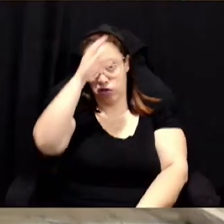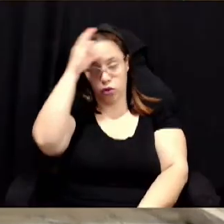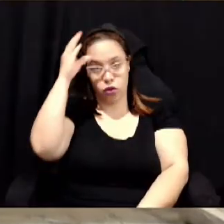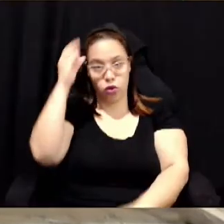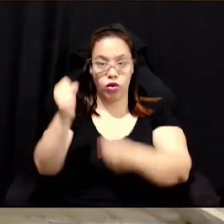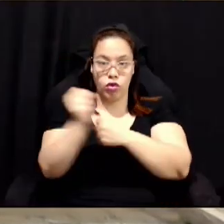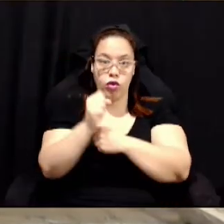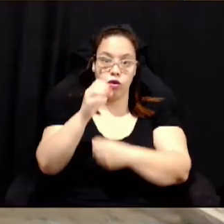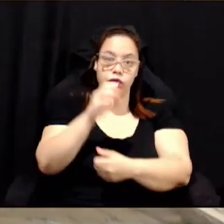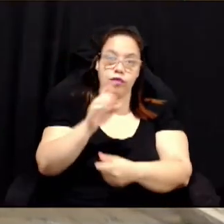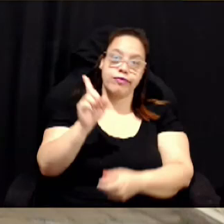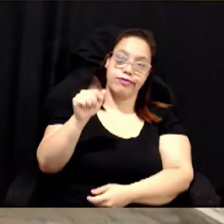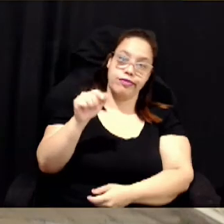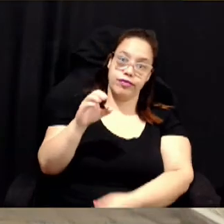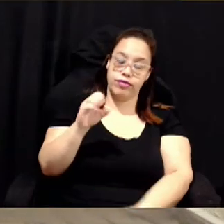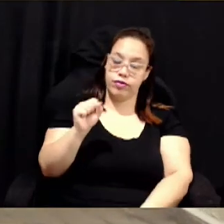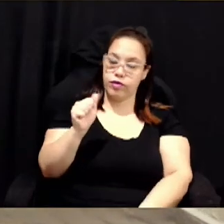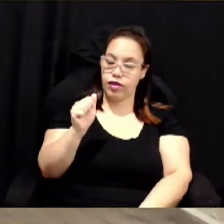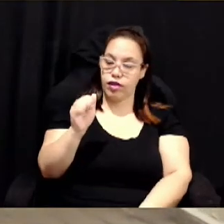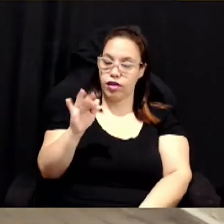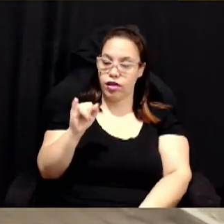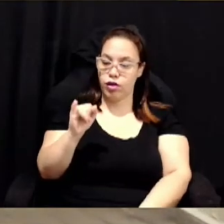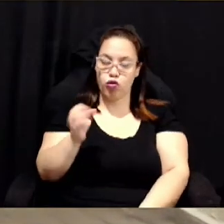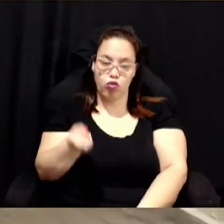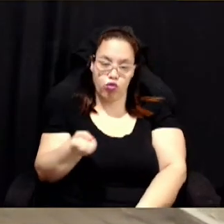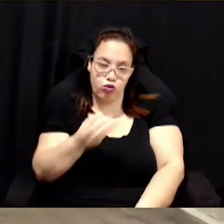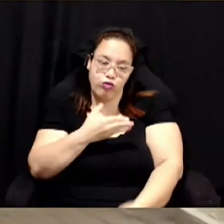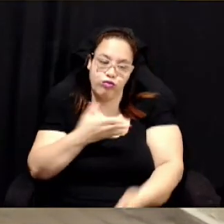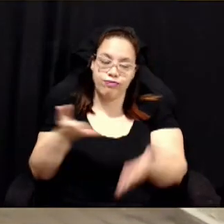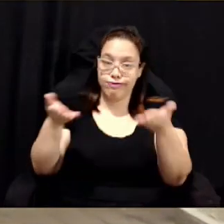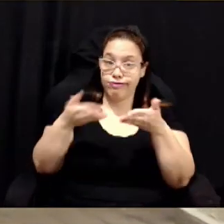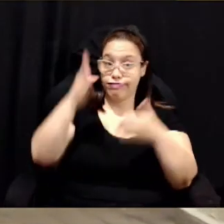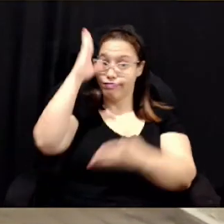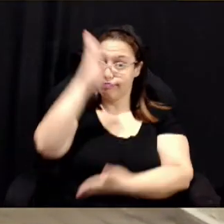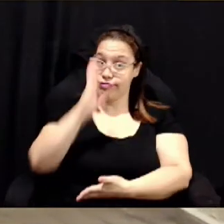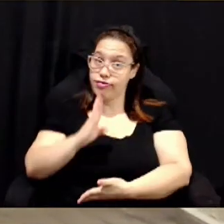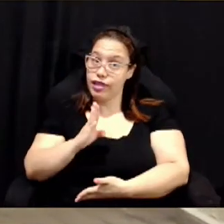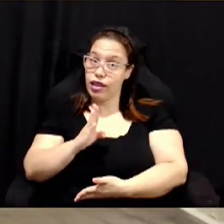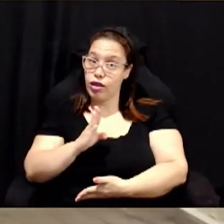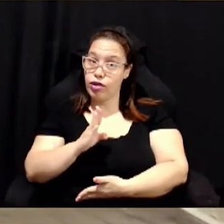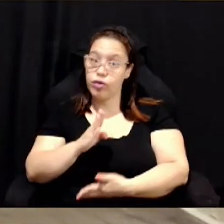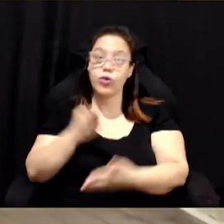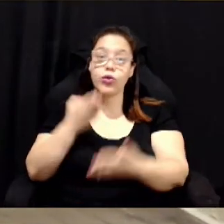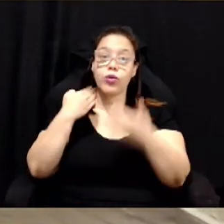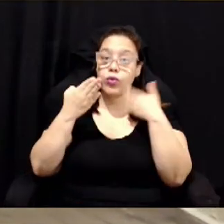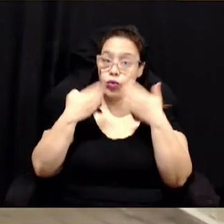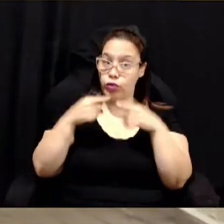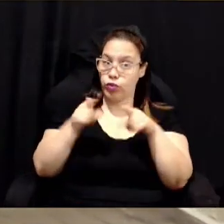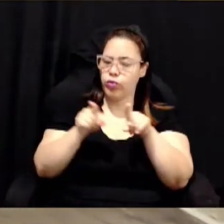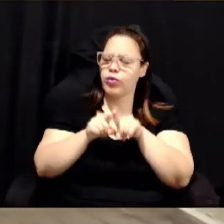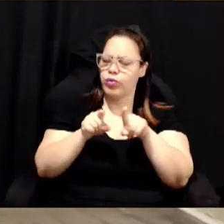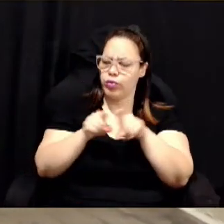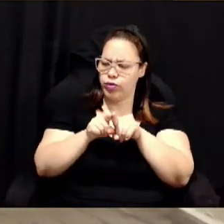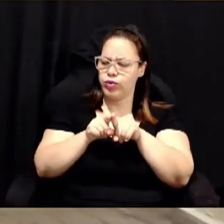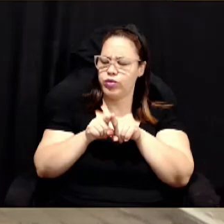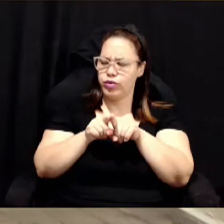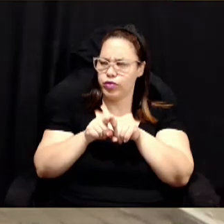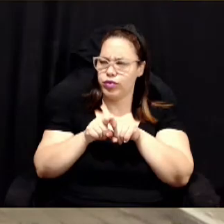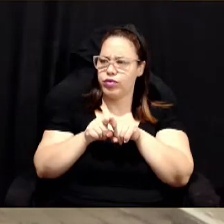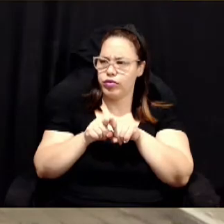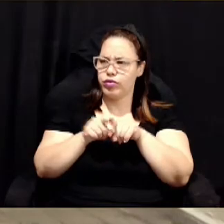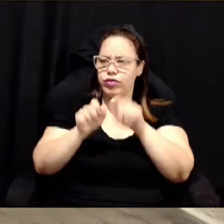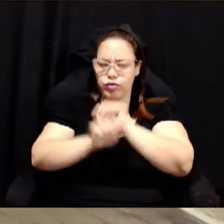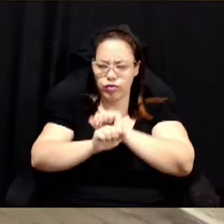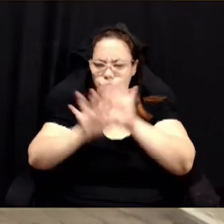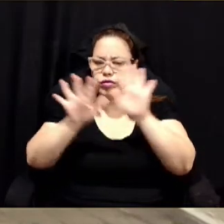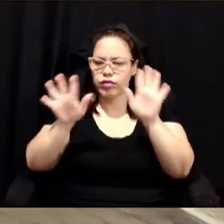e a SAF, super na moda hoje no Brasil, foi bastante comentada também. Questão da transparência,